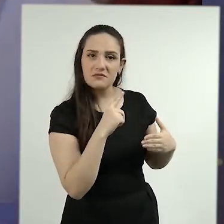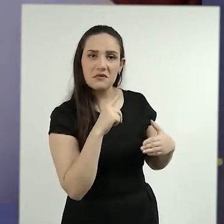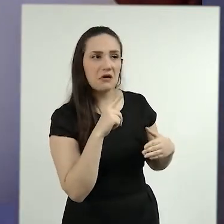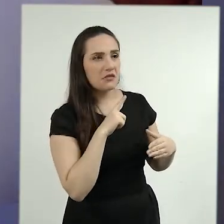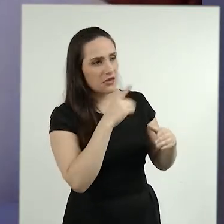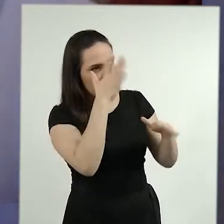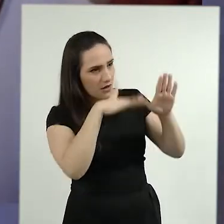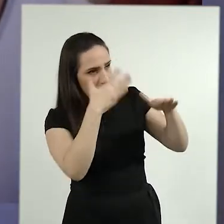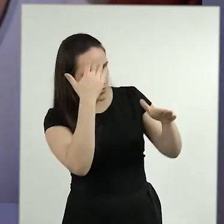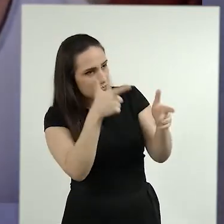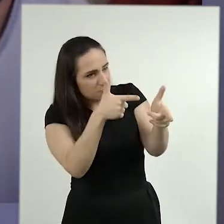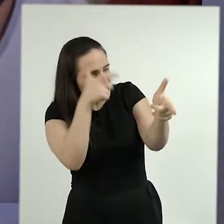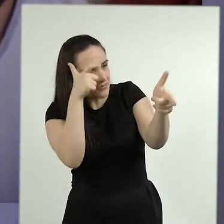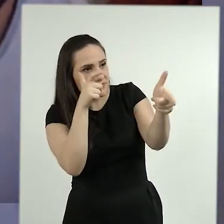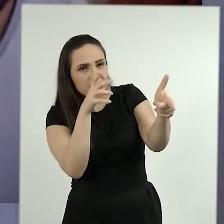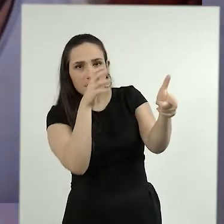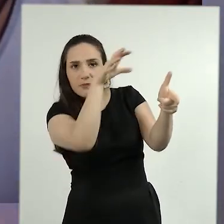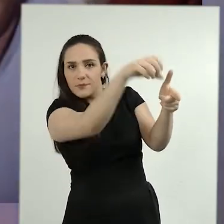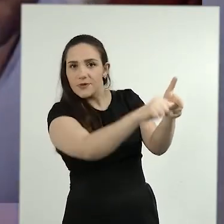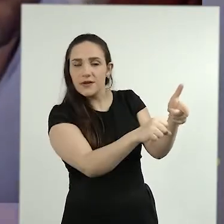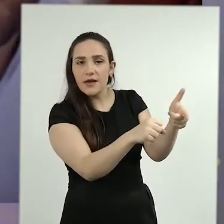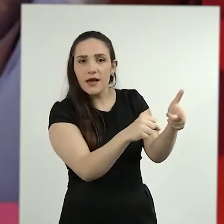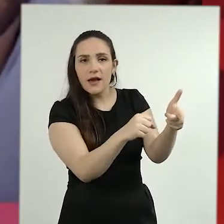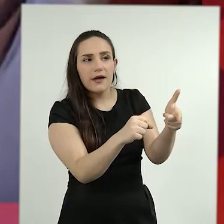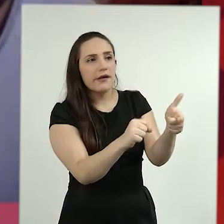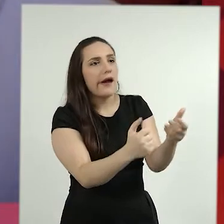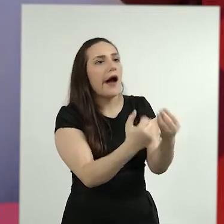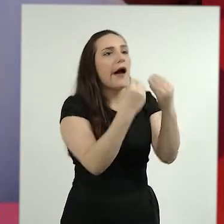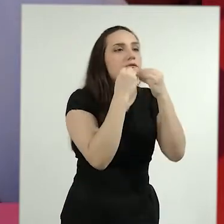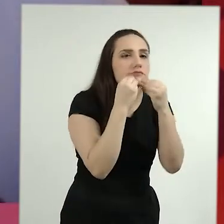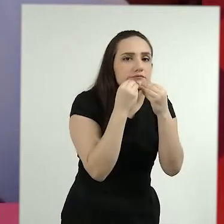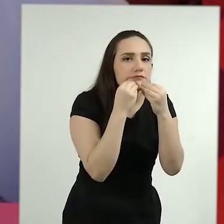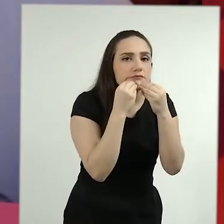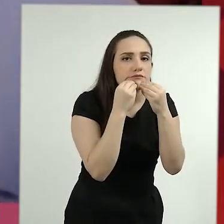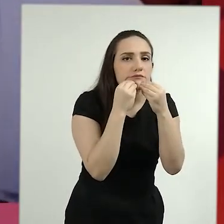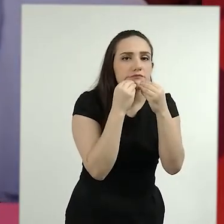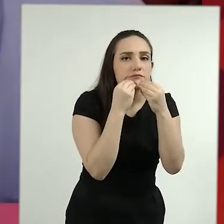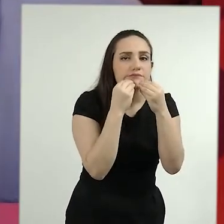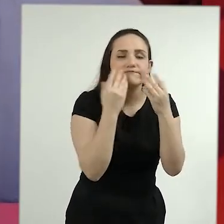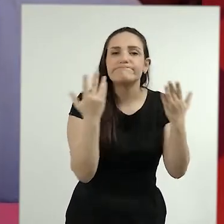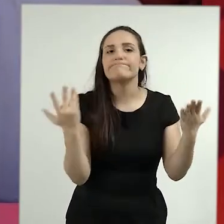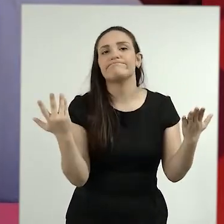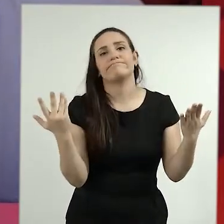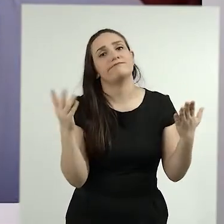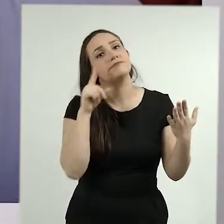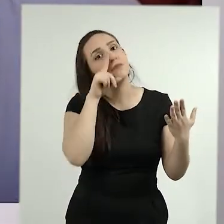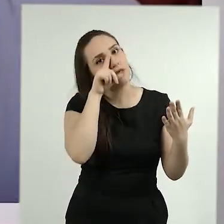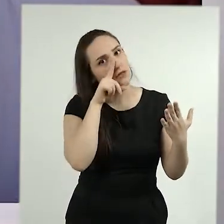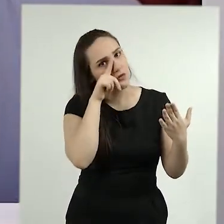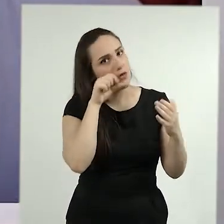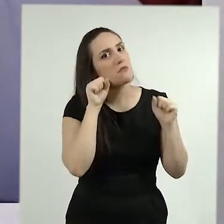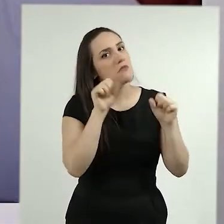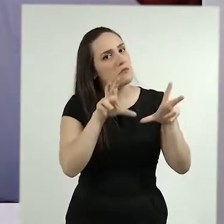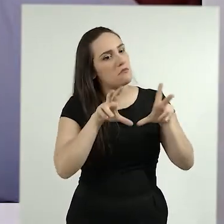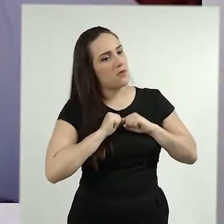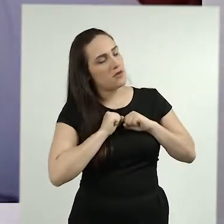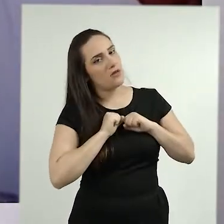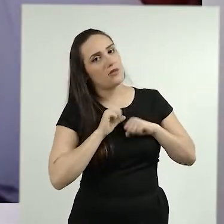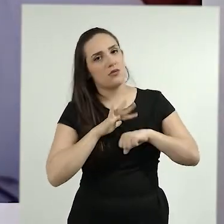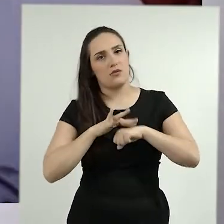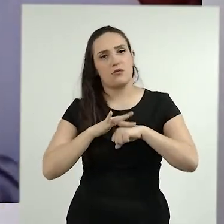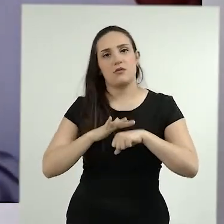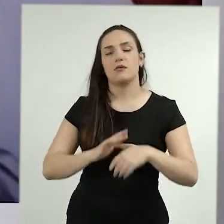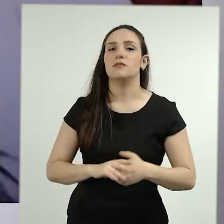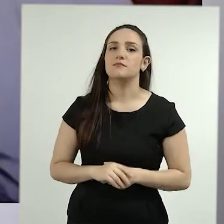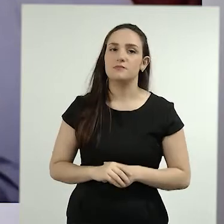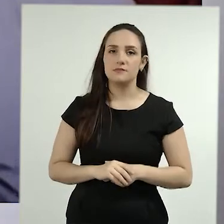que vêm da caça, especialmente, eles acabam sendo consumidos também pelos humanos. Falar um pouquinho, né, desses riscos aí para